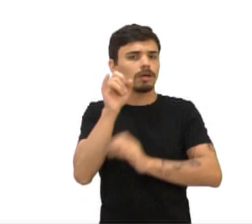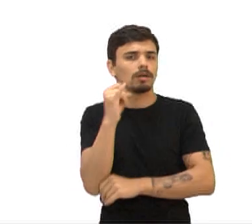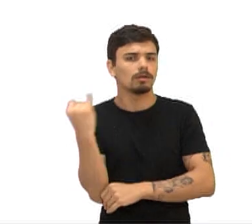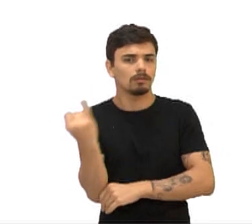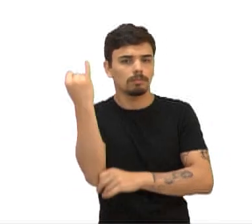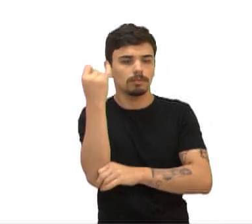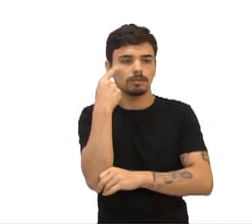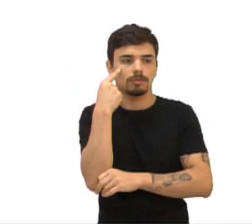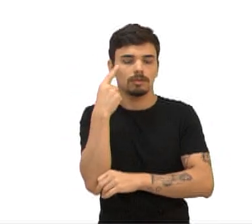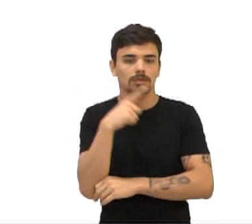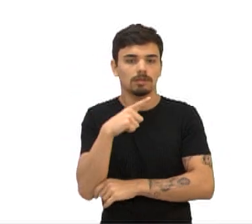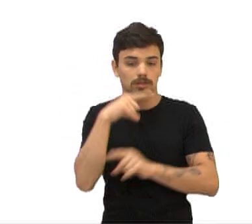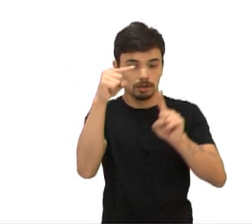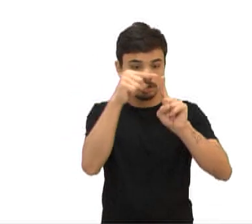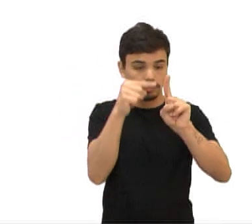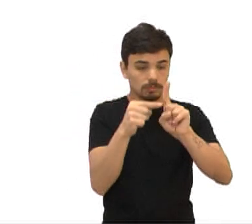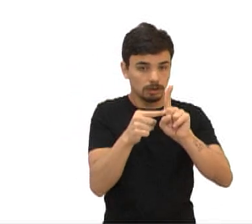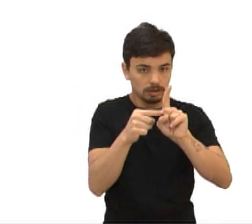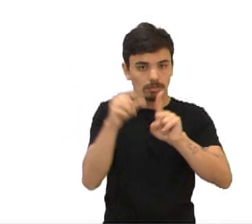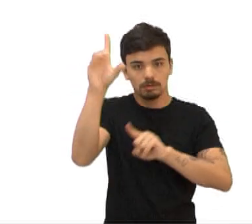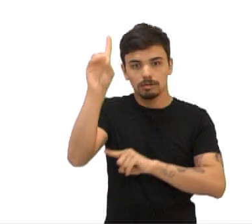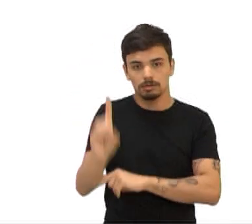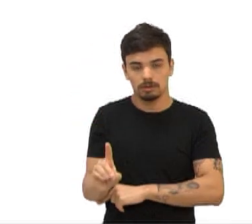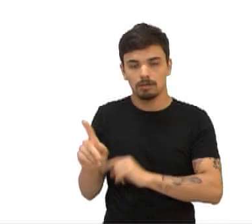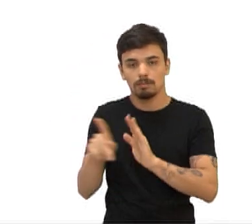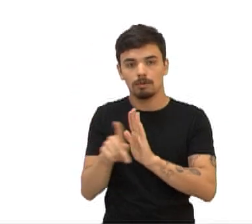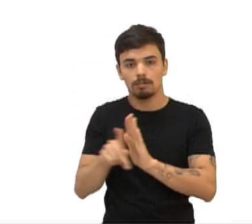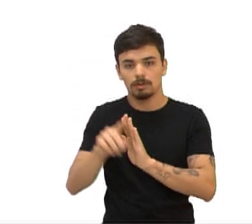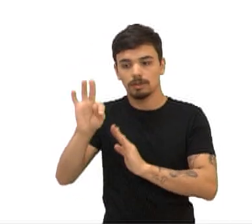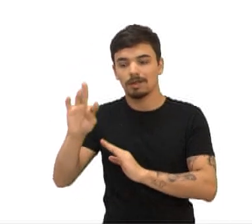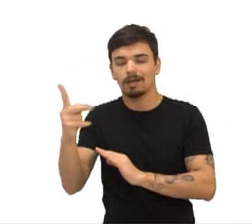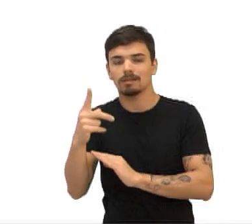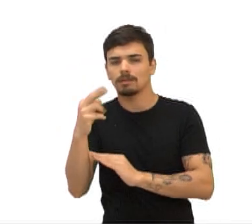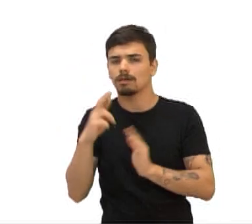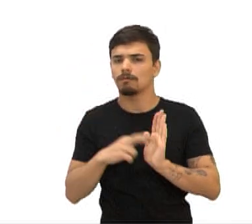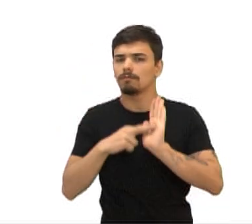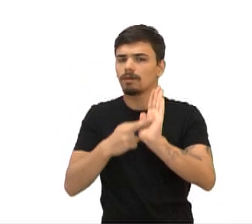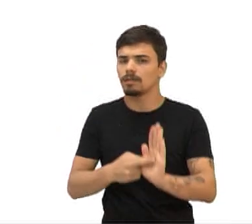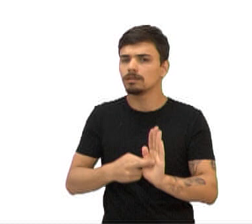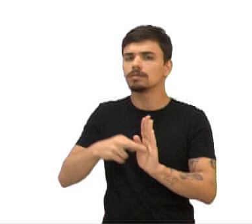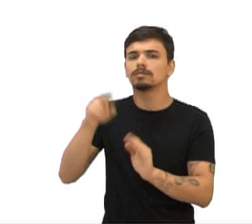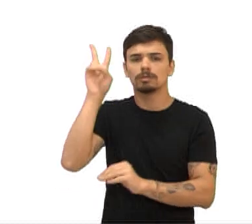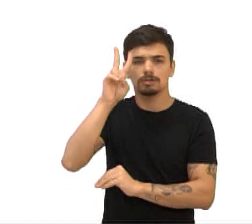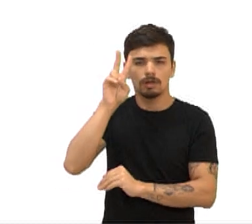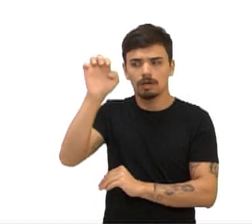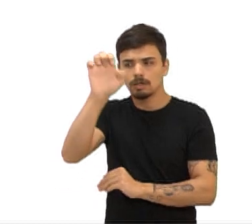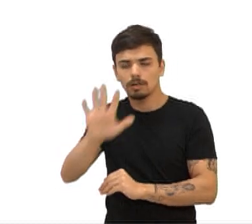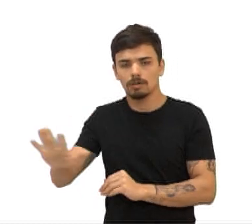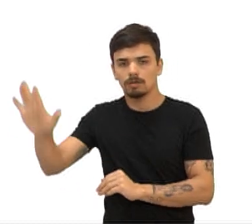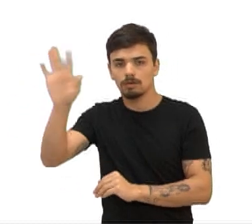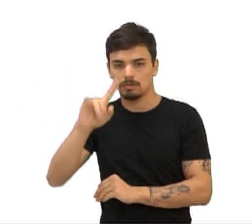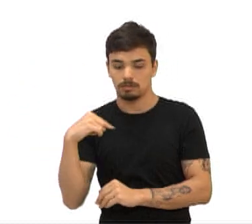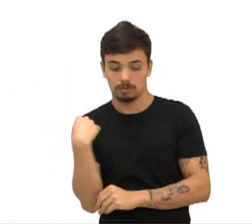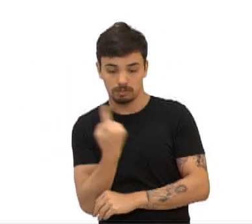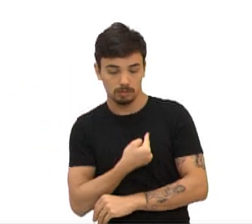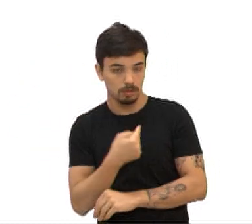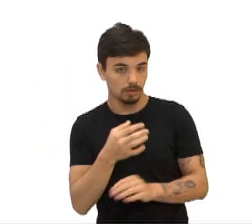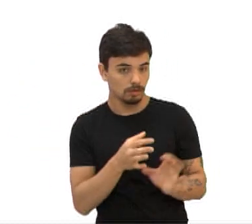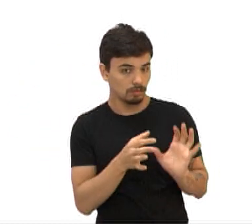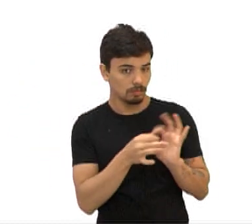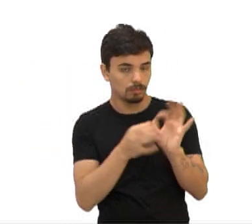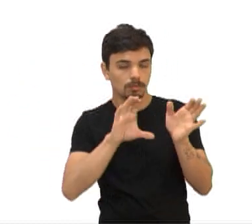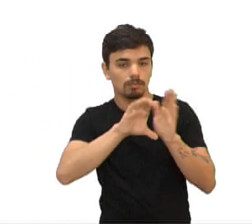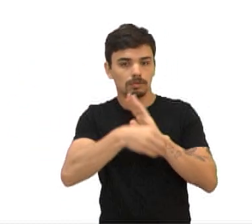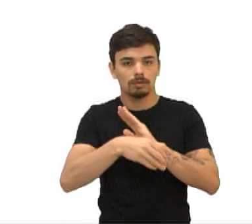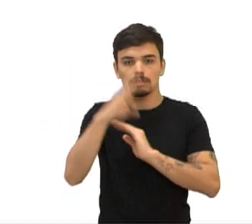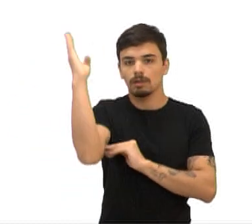Como vimos, esta tipologia dos direitos criada por T.H. Marshall se refere à história da Europa. No caso nosso, o contexto